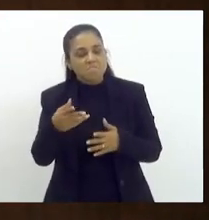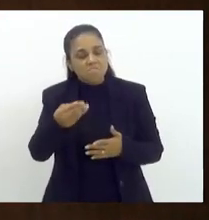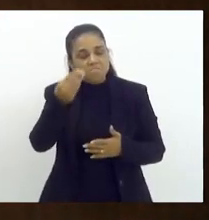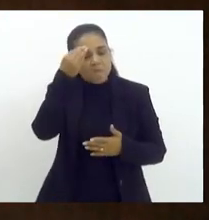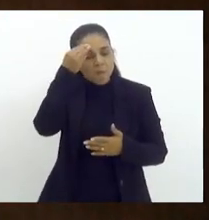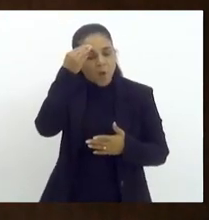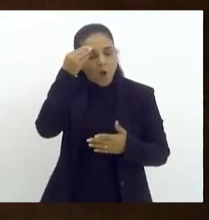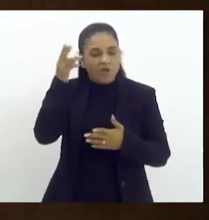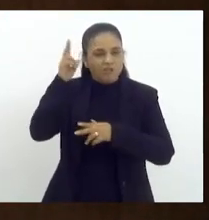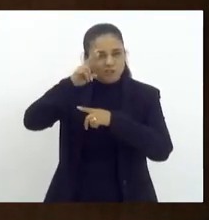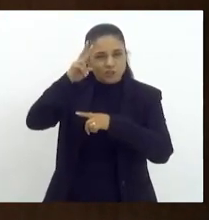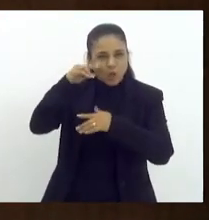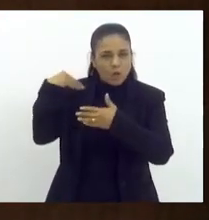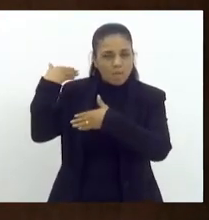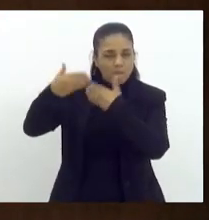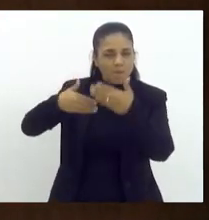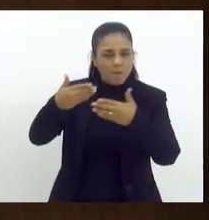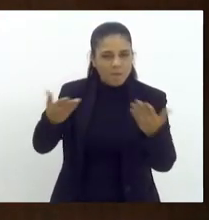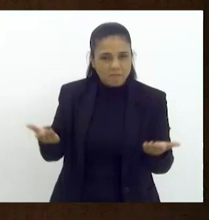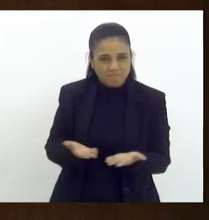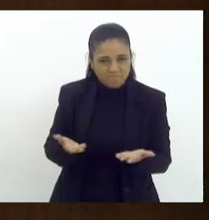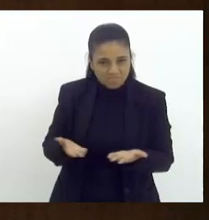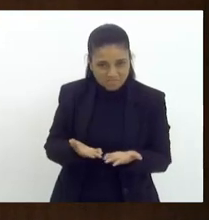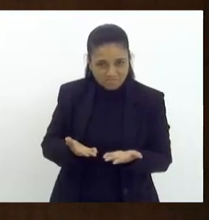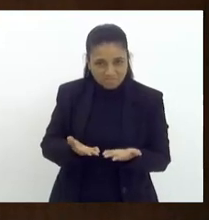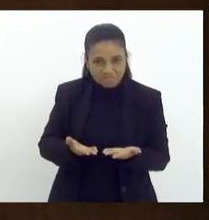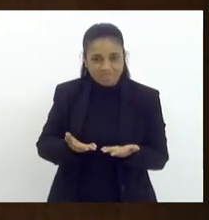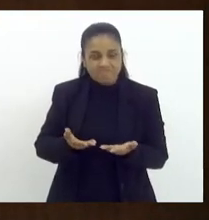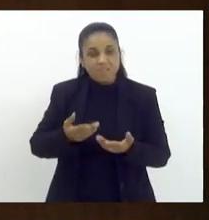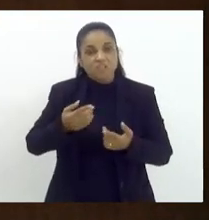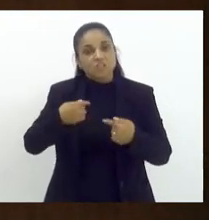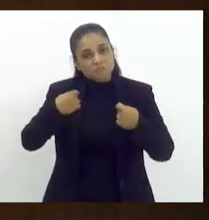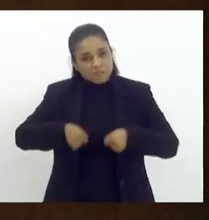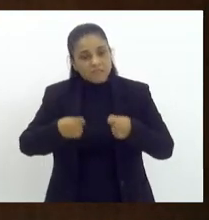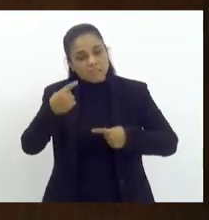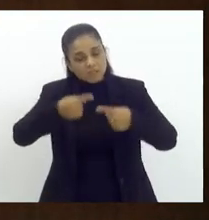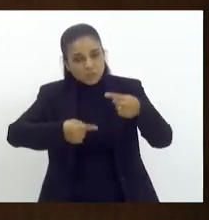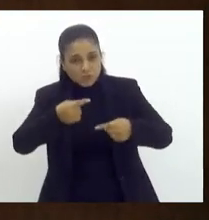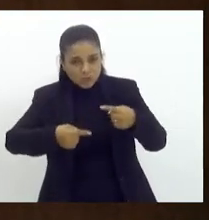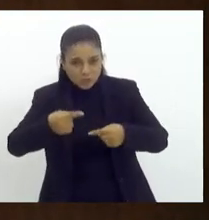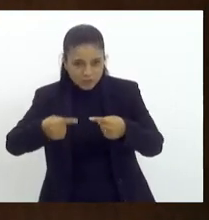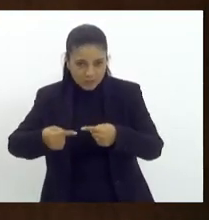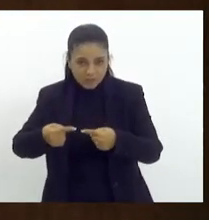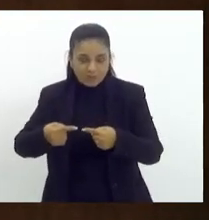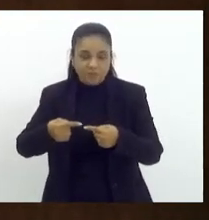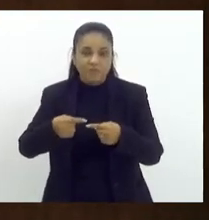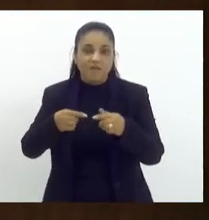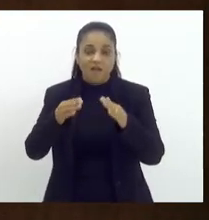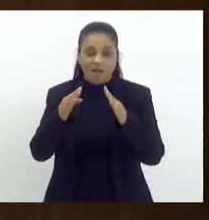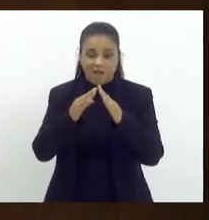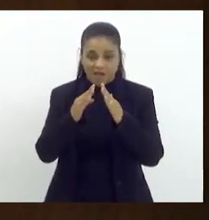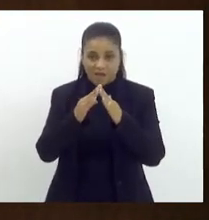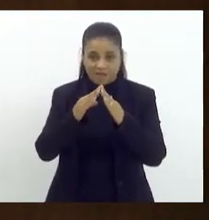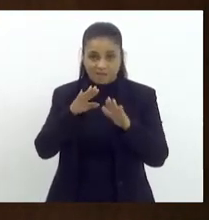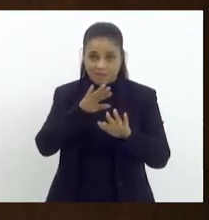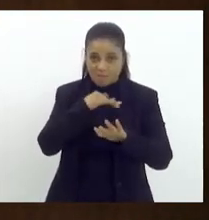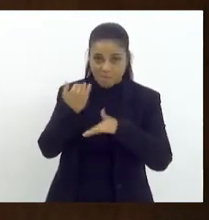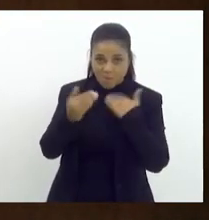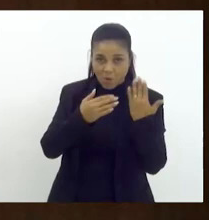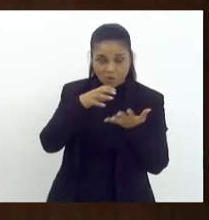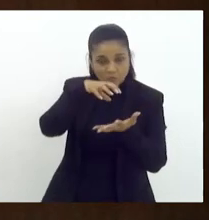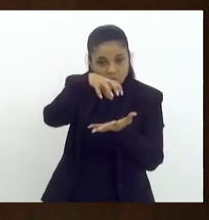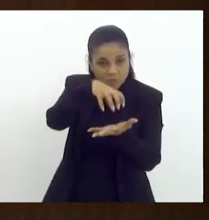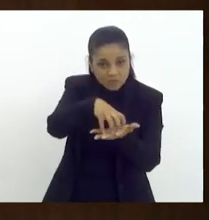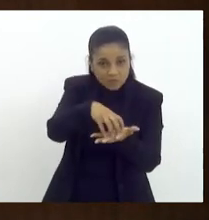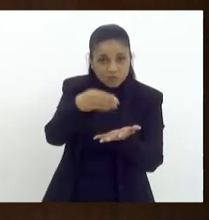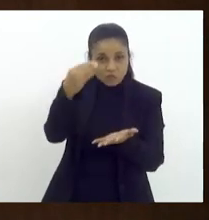e não tem resgate de memória sem essa discussão então transformar a casa da morte em um centro de memória